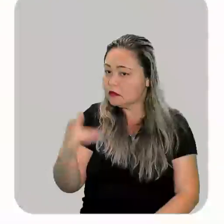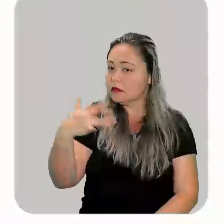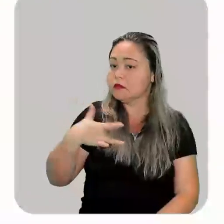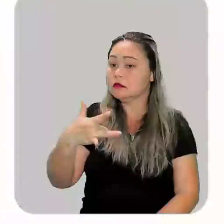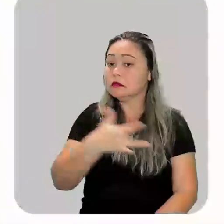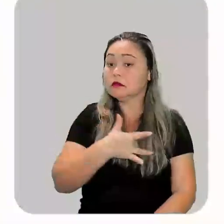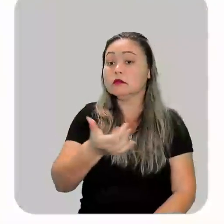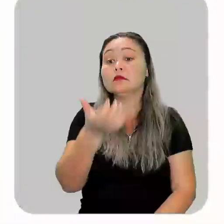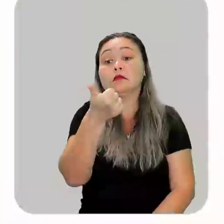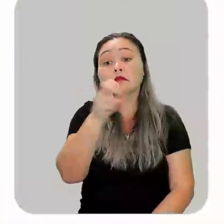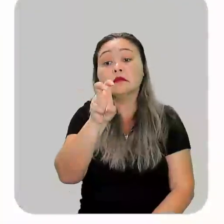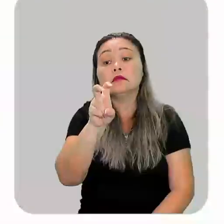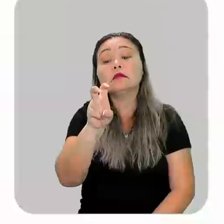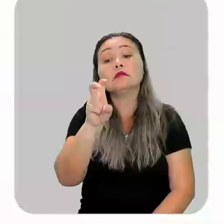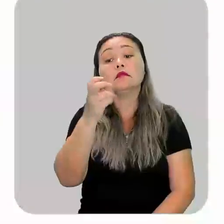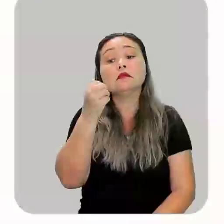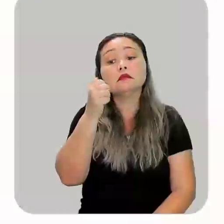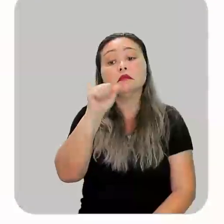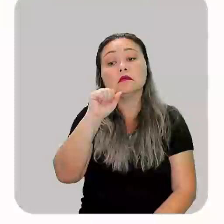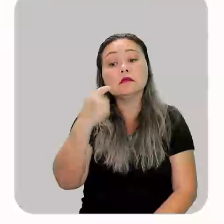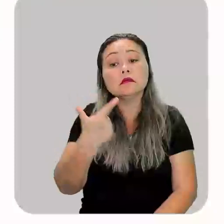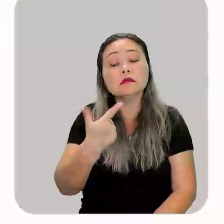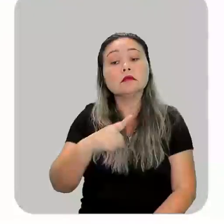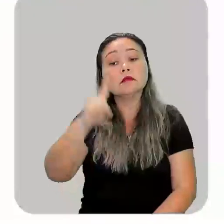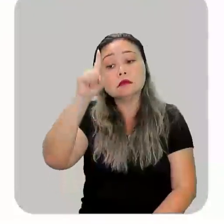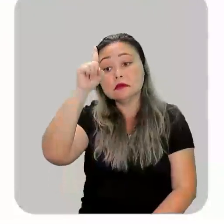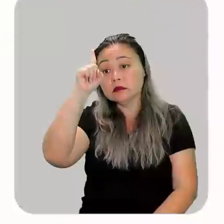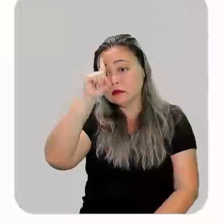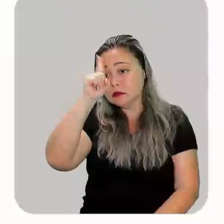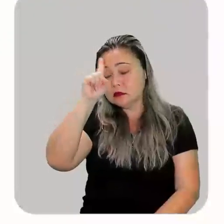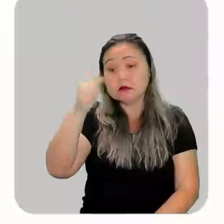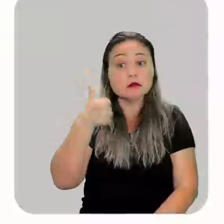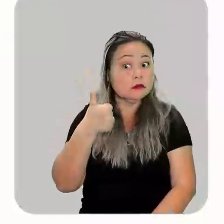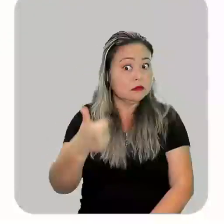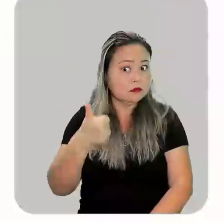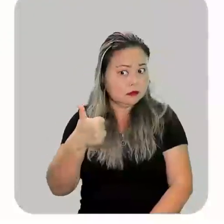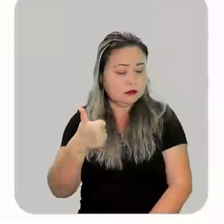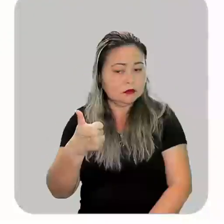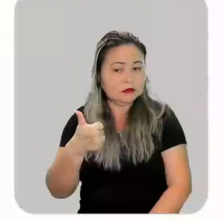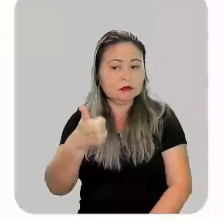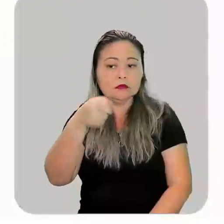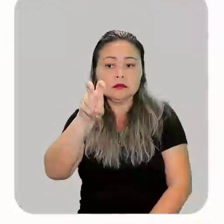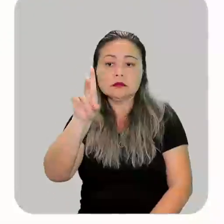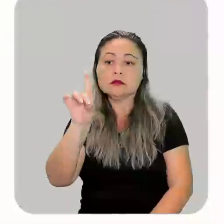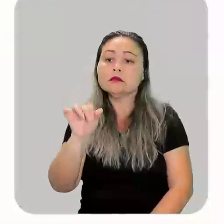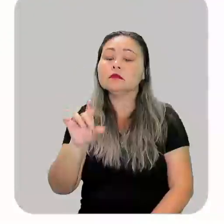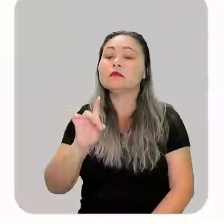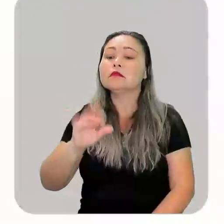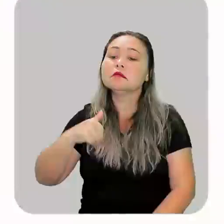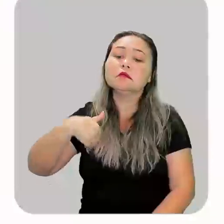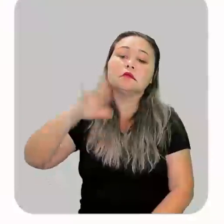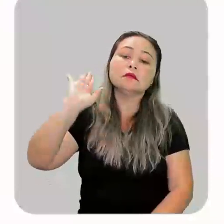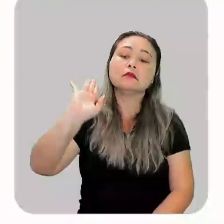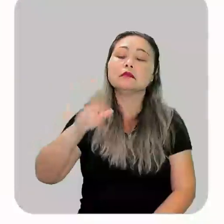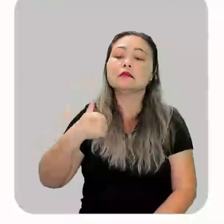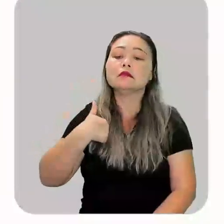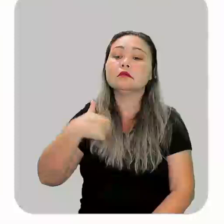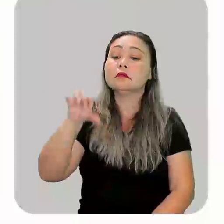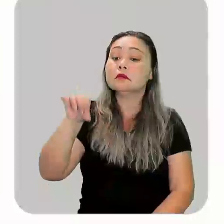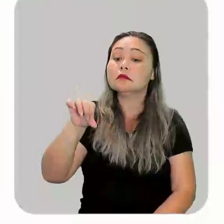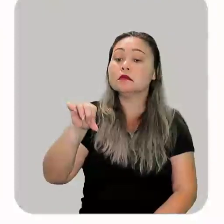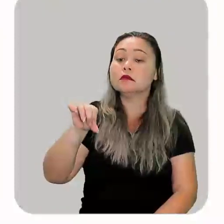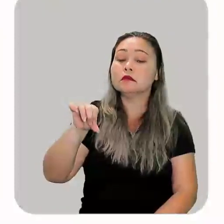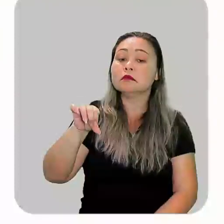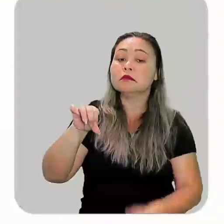ó, está consumindo 15 gramas de sal por dia. Beleza. 15 gramas excedeu o normal em